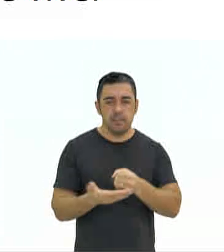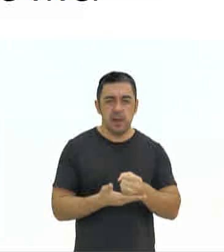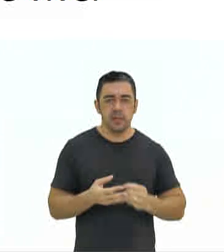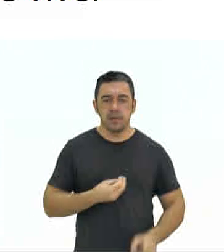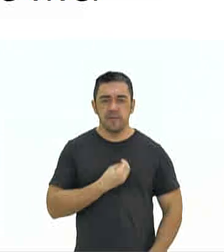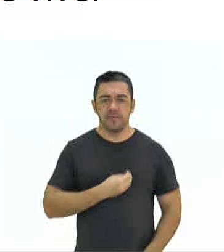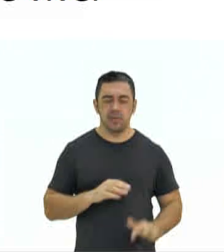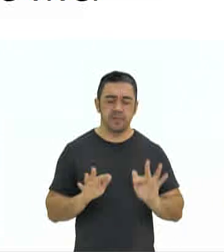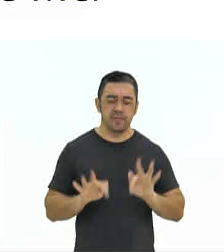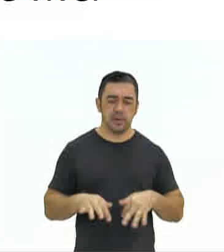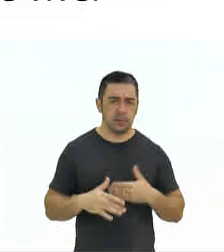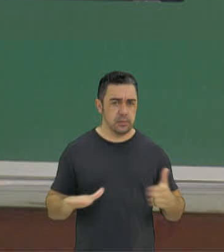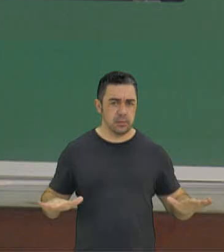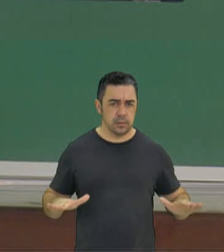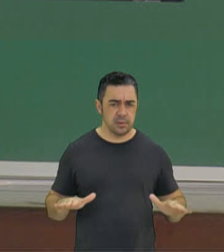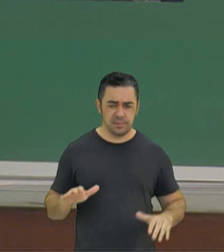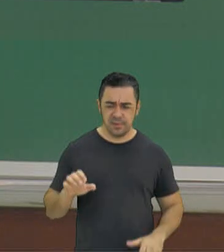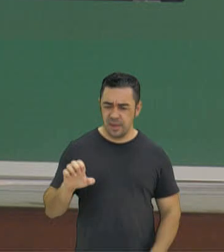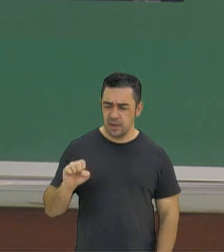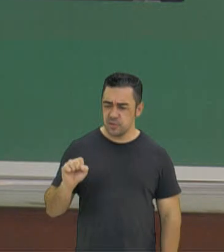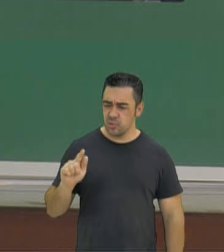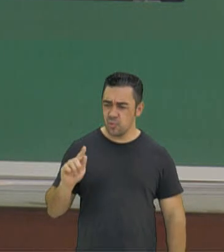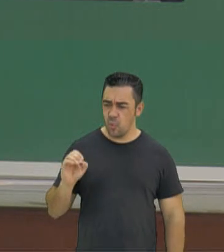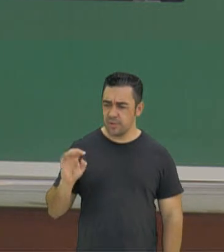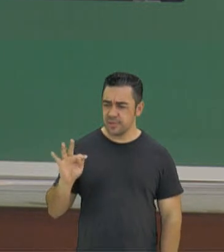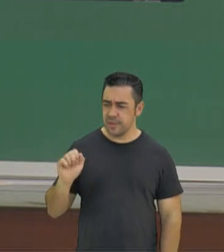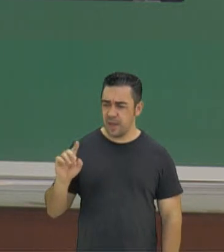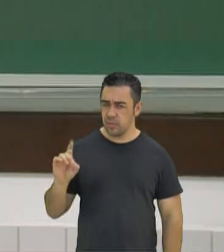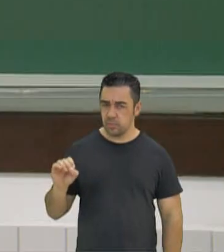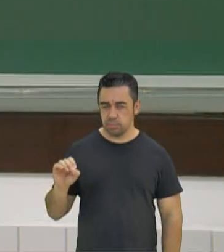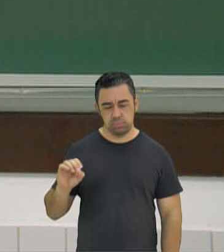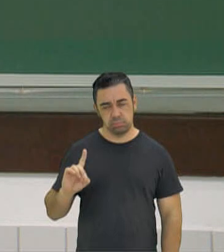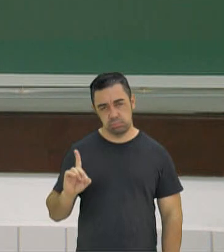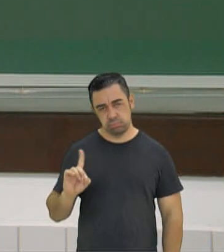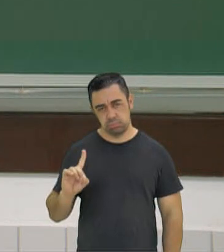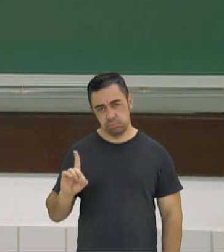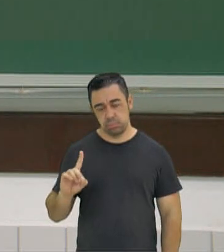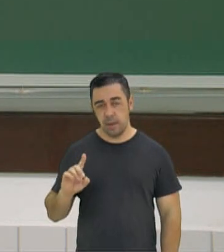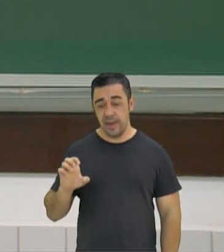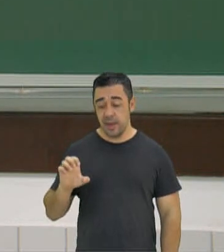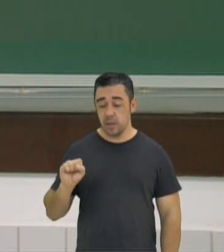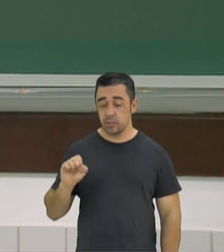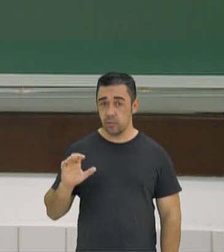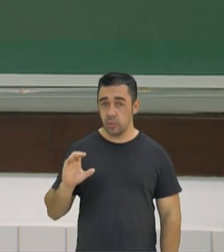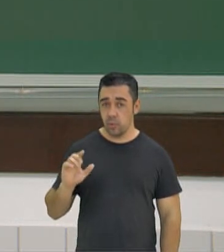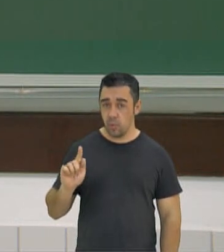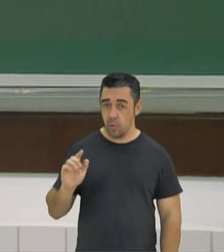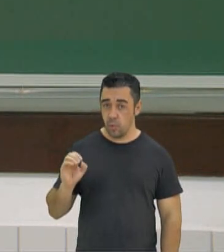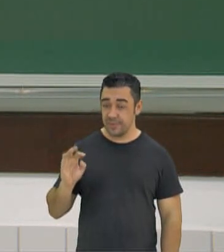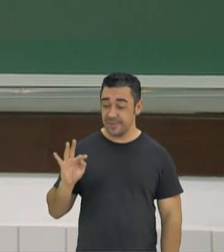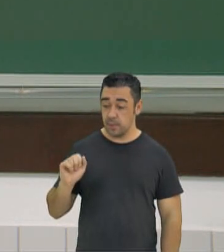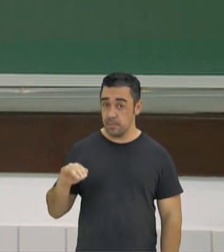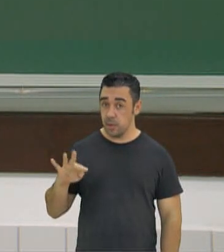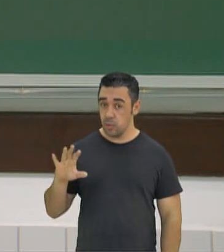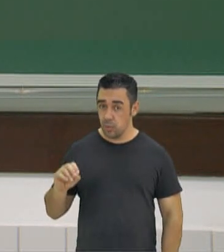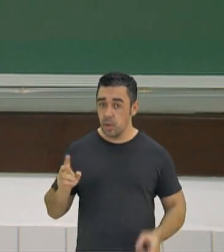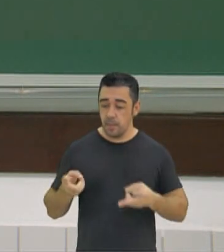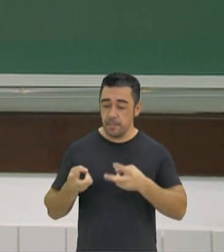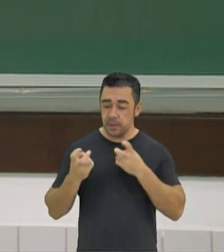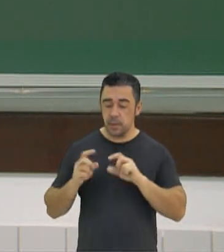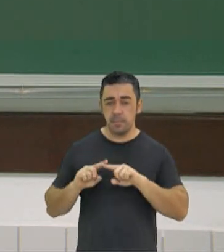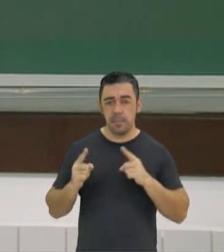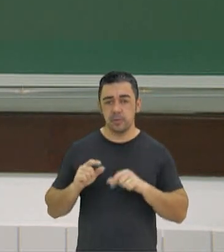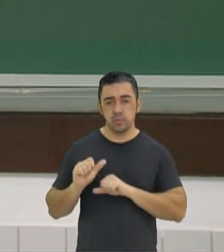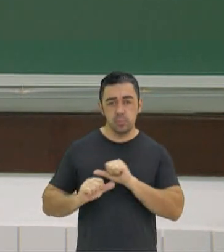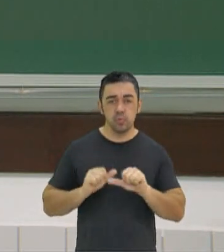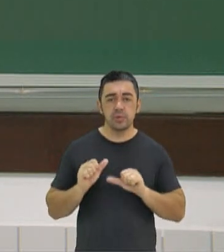ter esgotado, falando sobre o esgotamento dos recursos naturais. Essa situação do esgotamento, muitas vezes é perceptível, mas nós trocamos